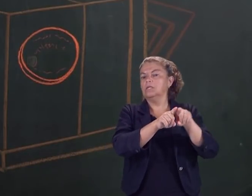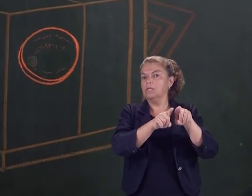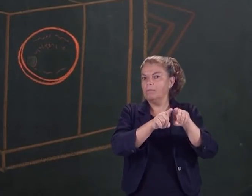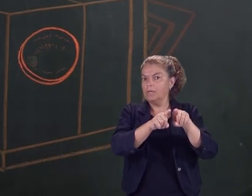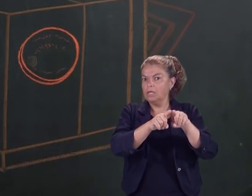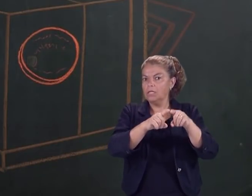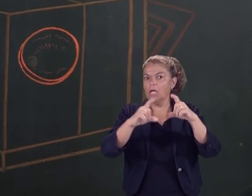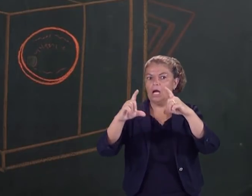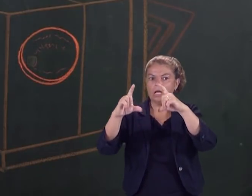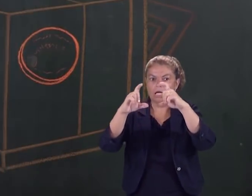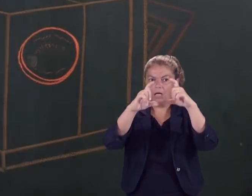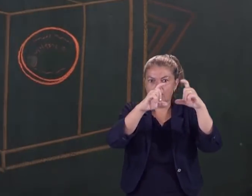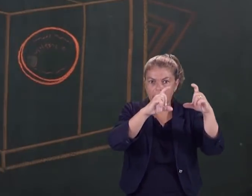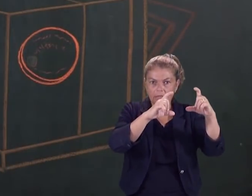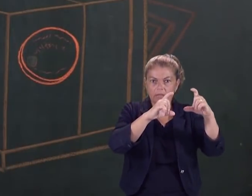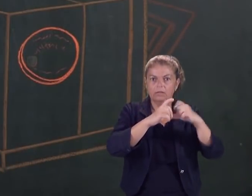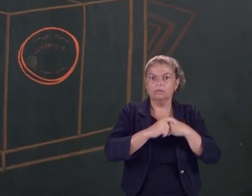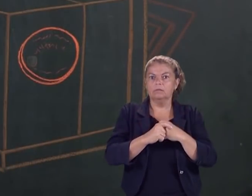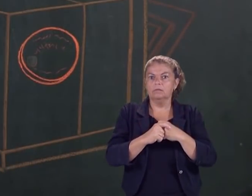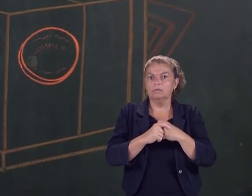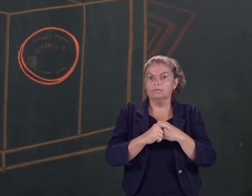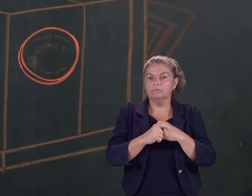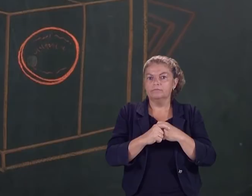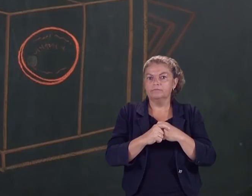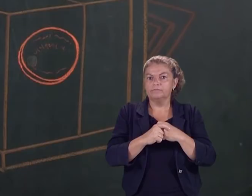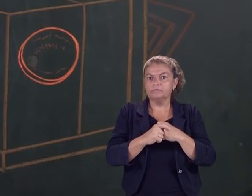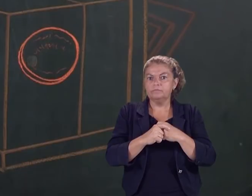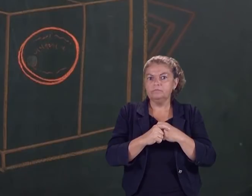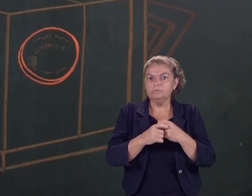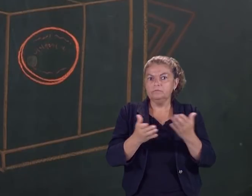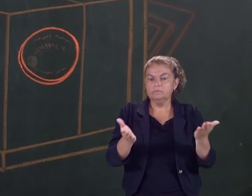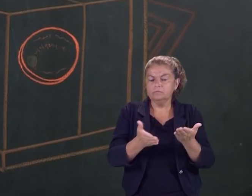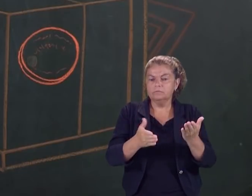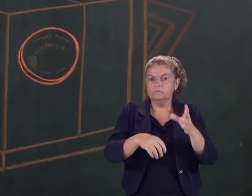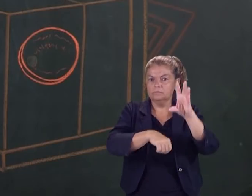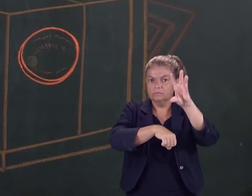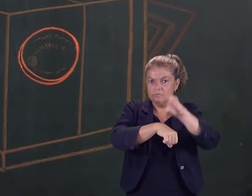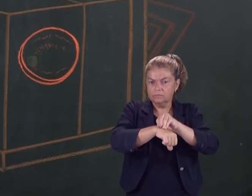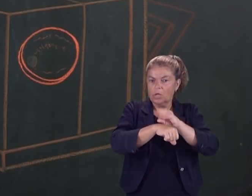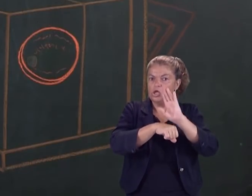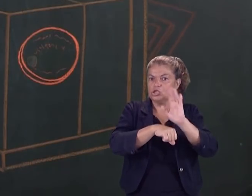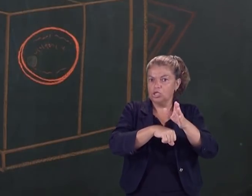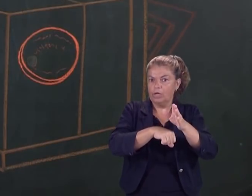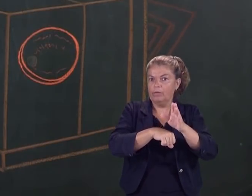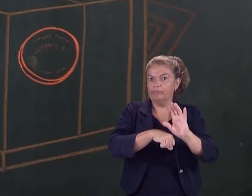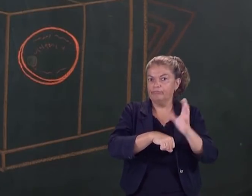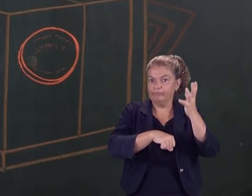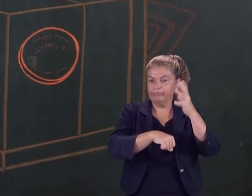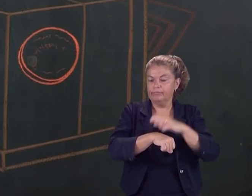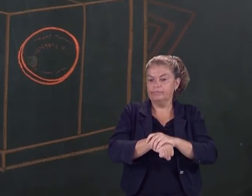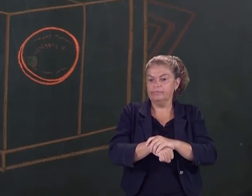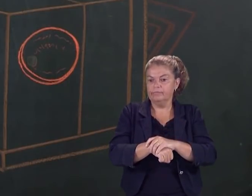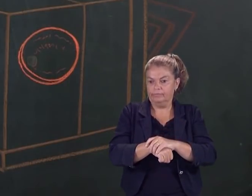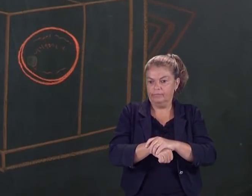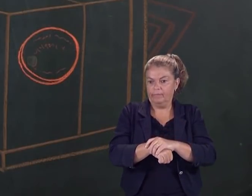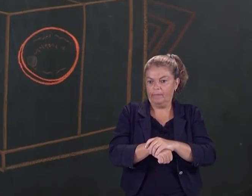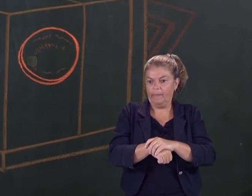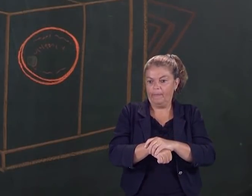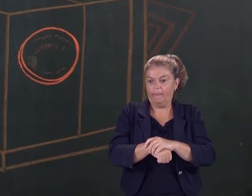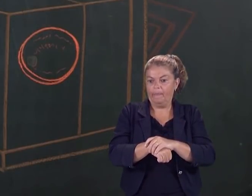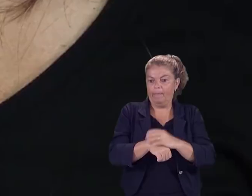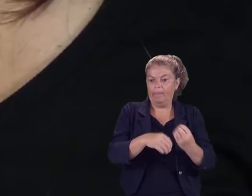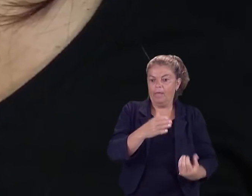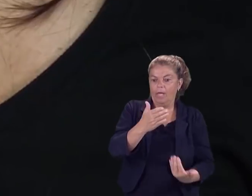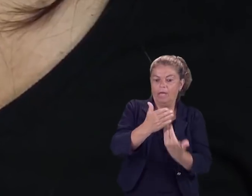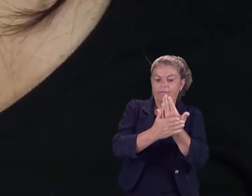fotografia instantânea. Falando nisso, a fotografia que eu tirei, ela já foi revelada. Então tem toda a equipe aqui que está no